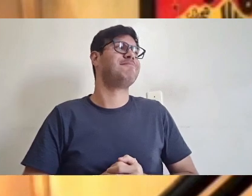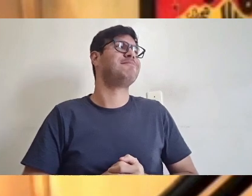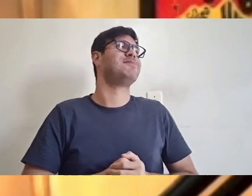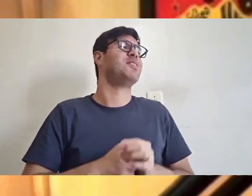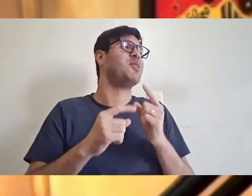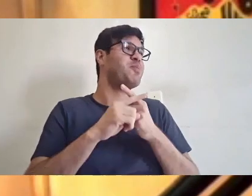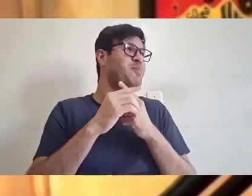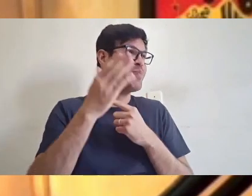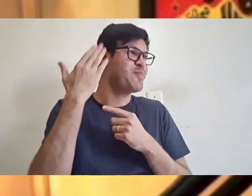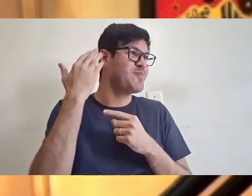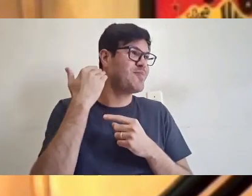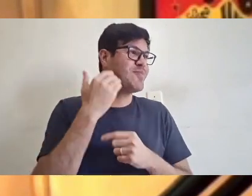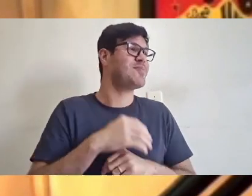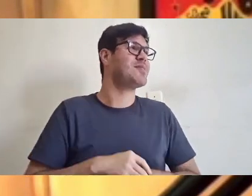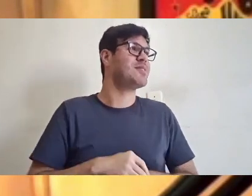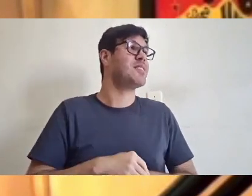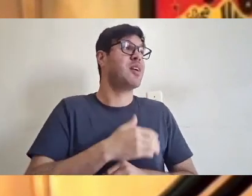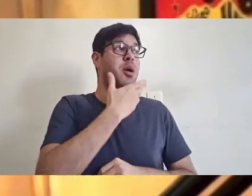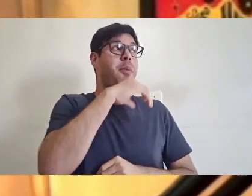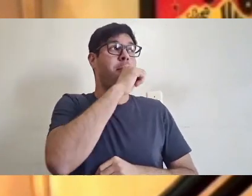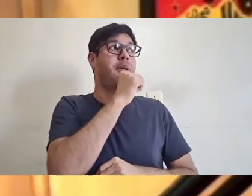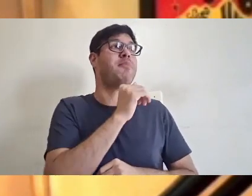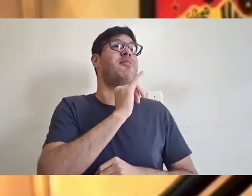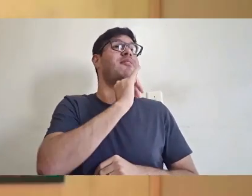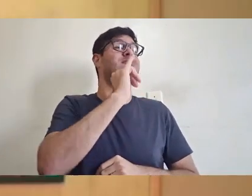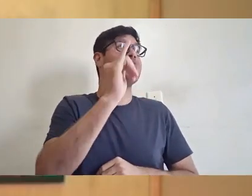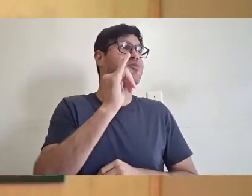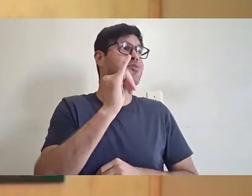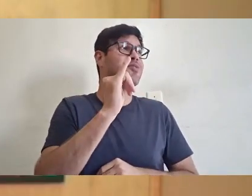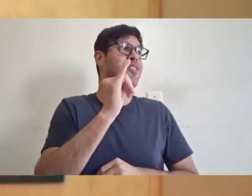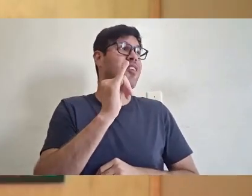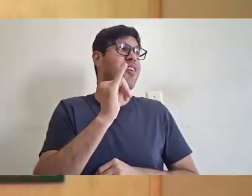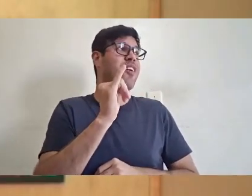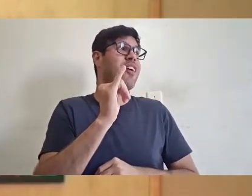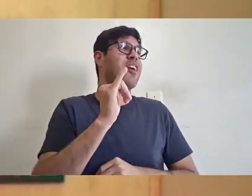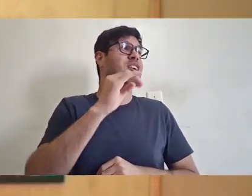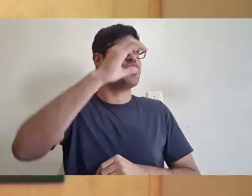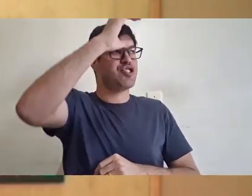Exato. E aí ficou Pedro Eliseu sobrinho. Meu tio era Pedro Antônio.